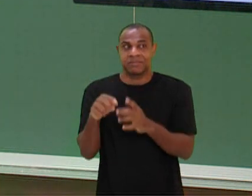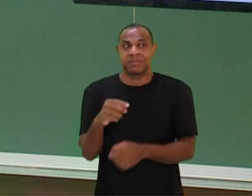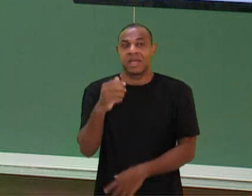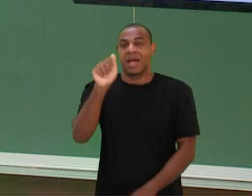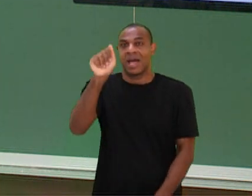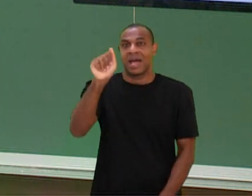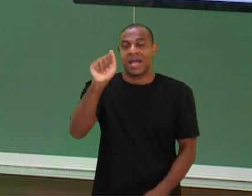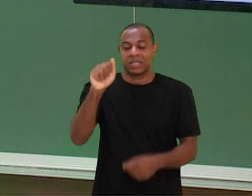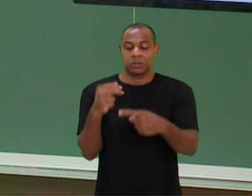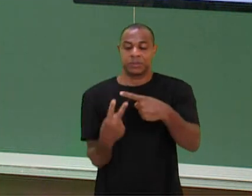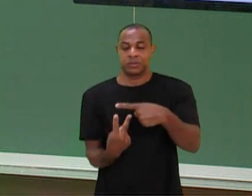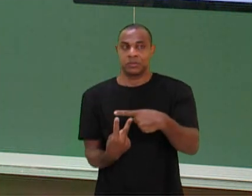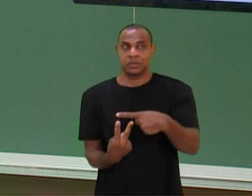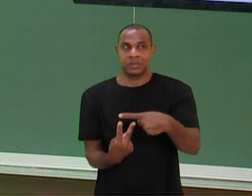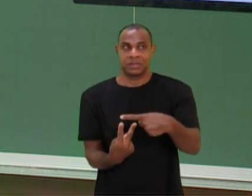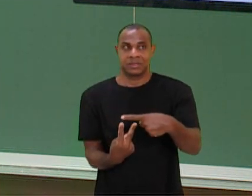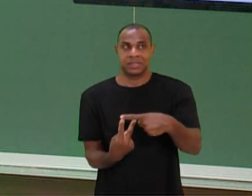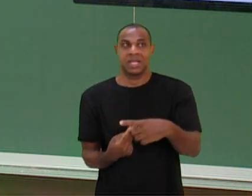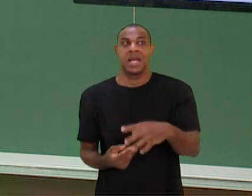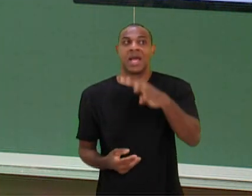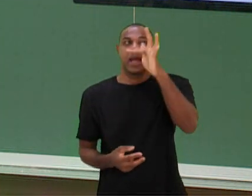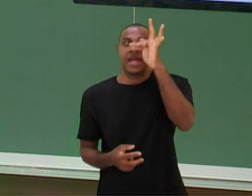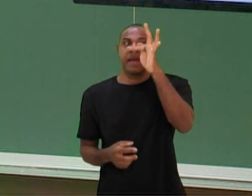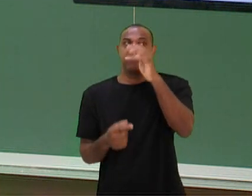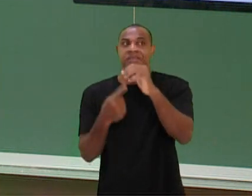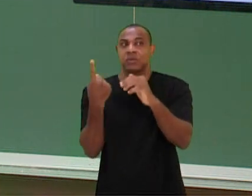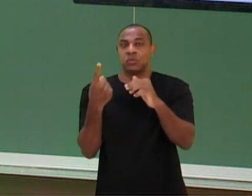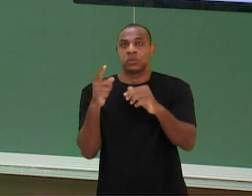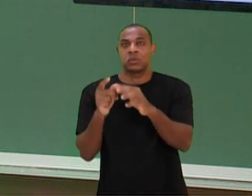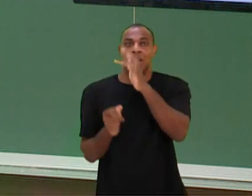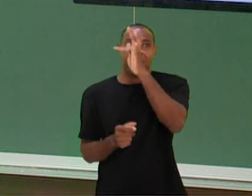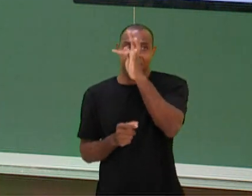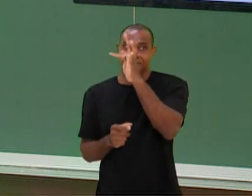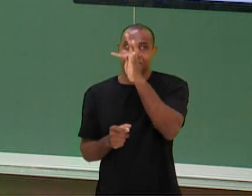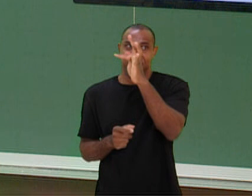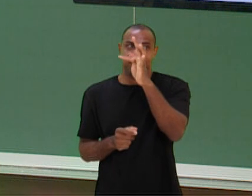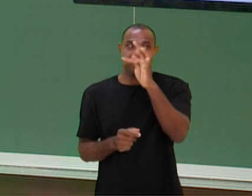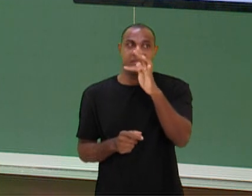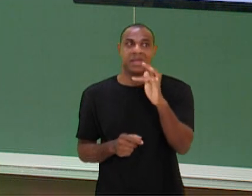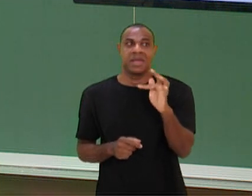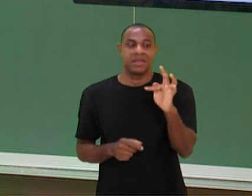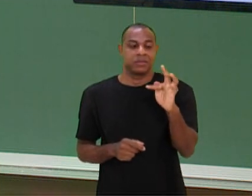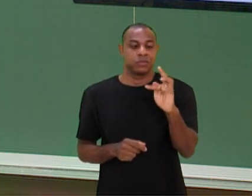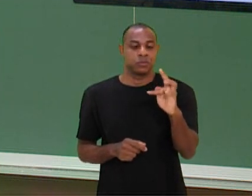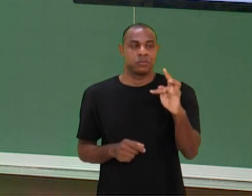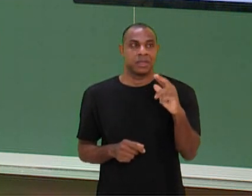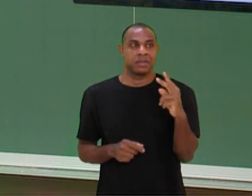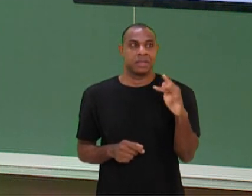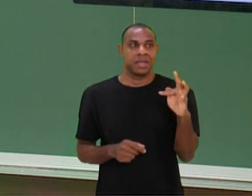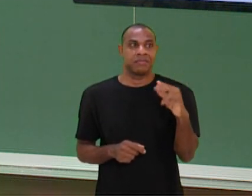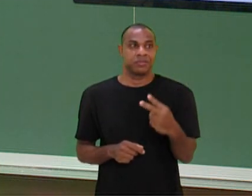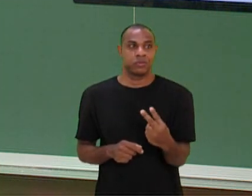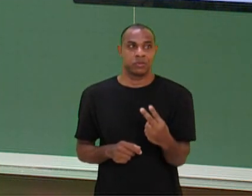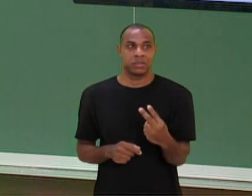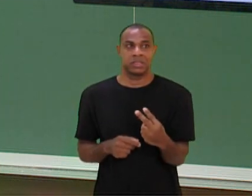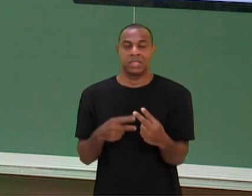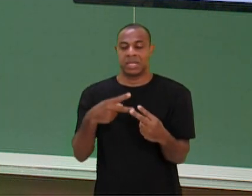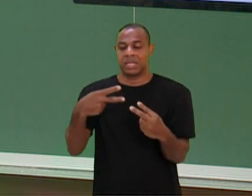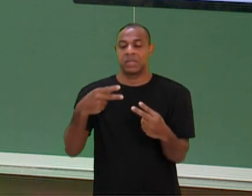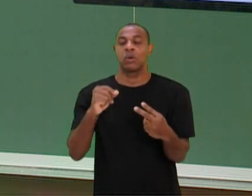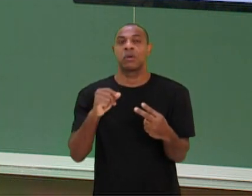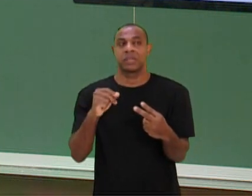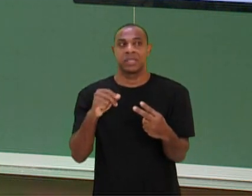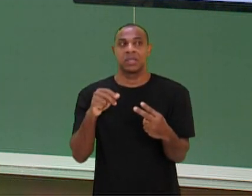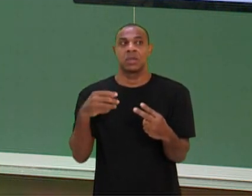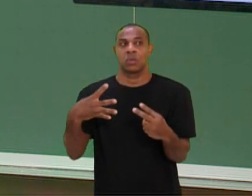2. Então, o que a gente vai ter? F1 é igual a F, A1 é igual a A. 2F é igual a 4F e A2 é igual